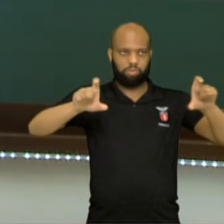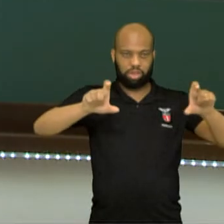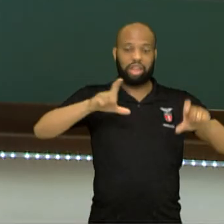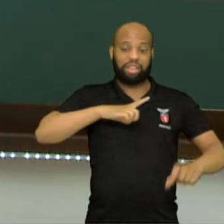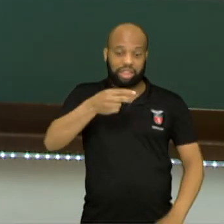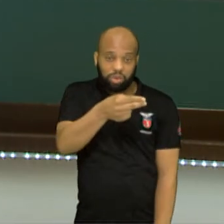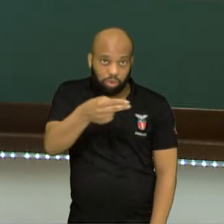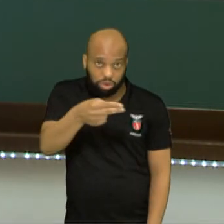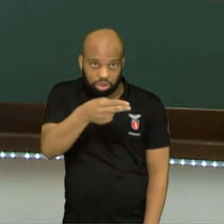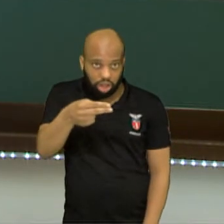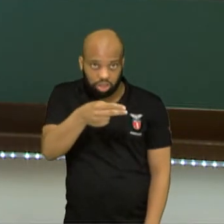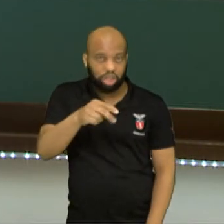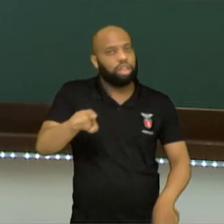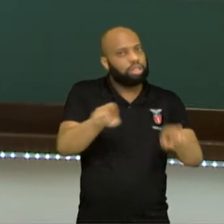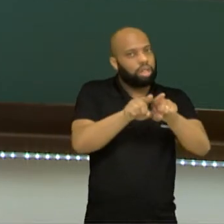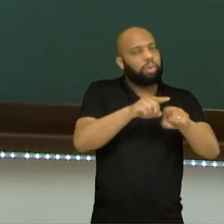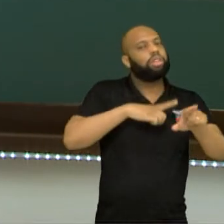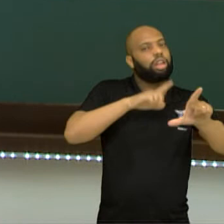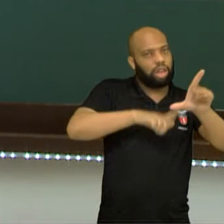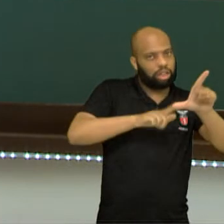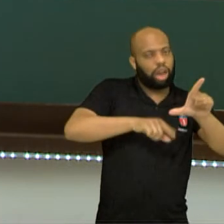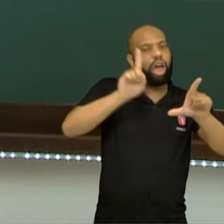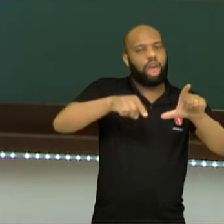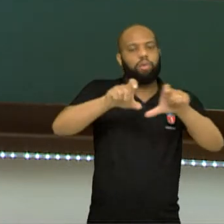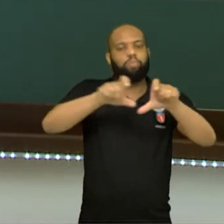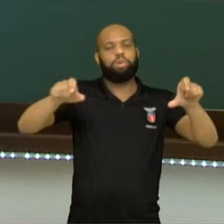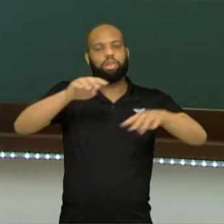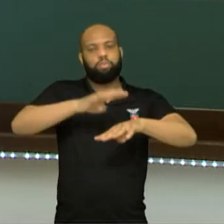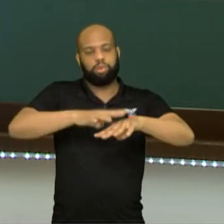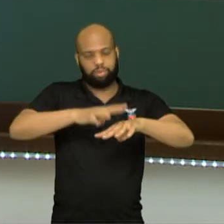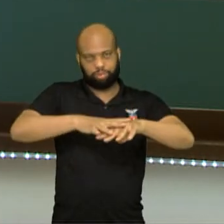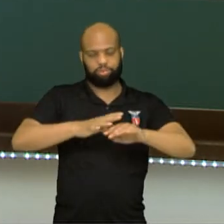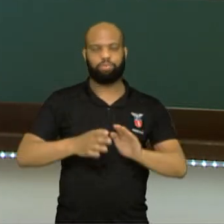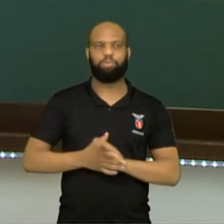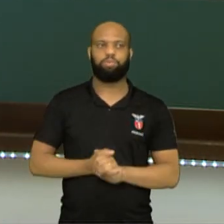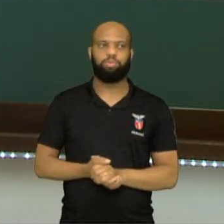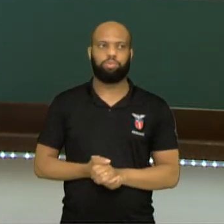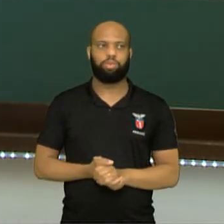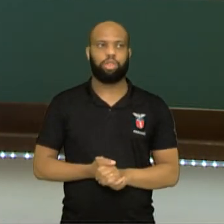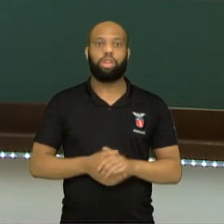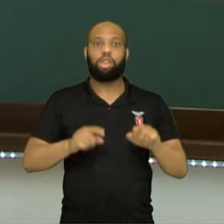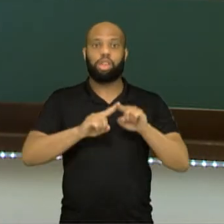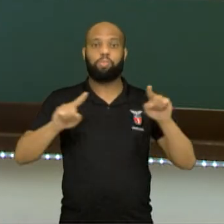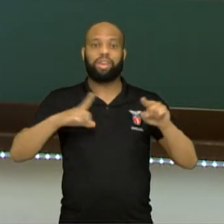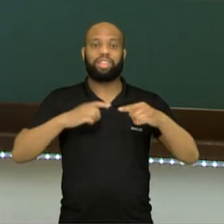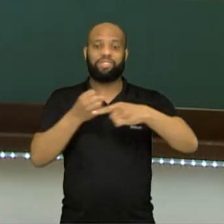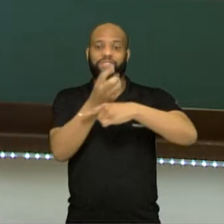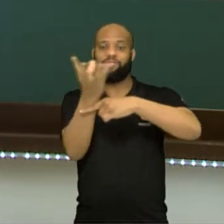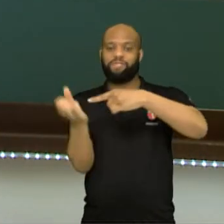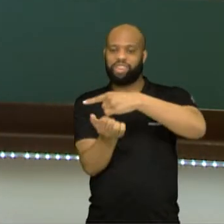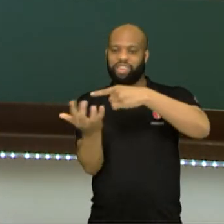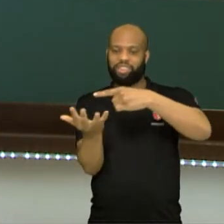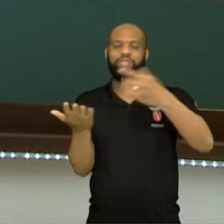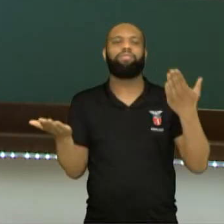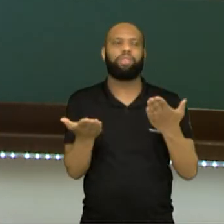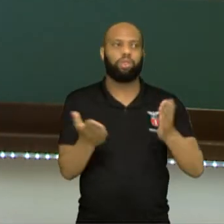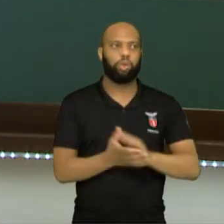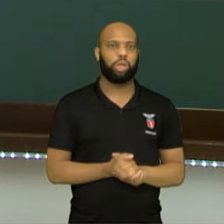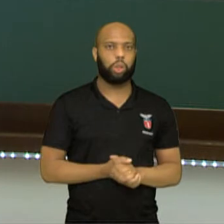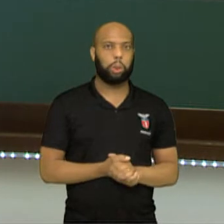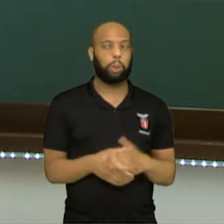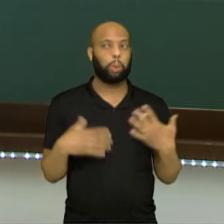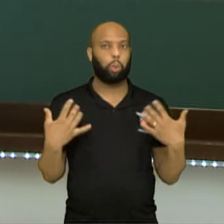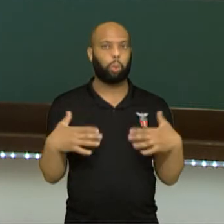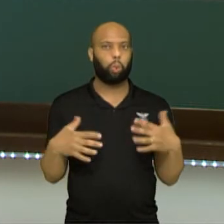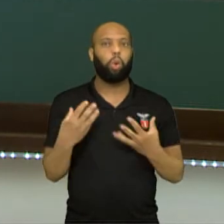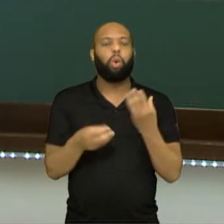de igual e variáveis, letrinhas. Letrinha, sinal de igual é uma equação. Só que apareceu uma fração. Como